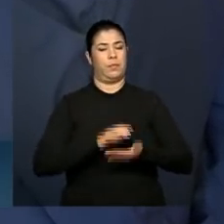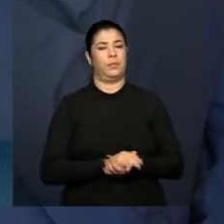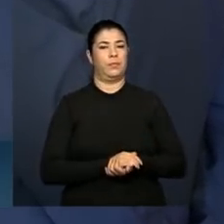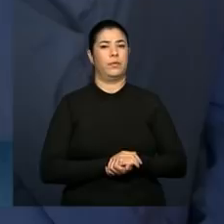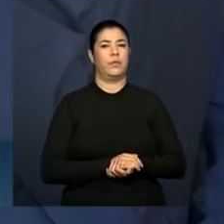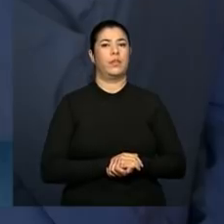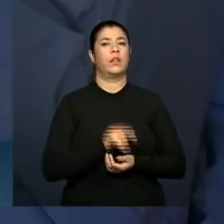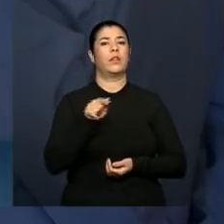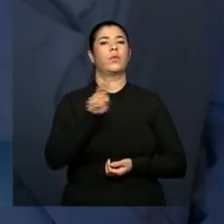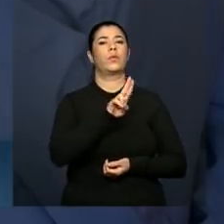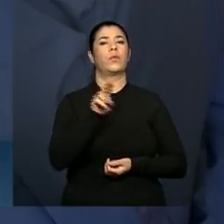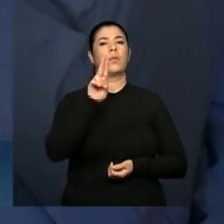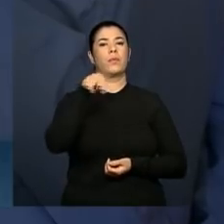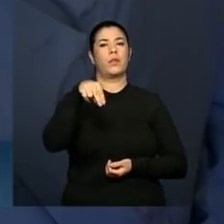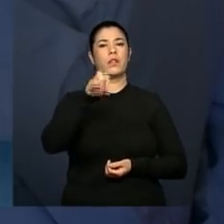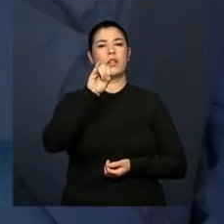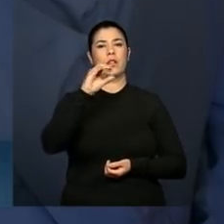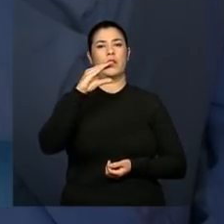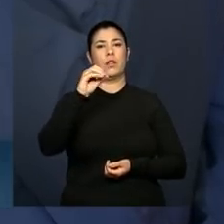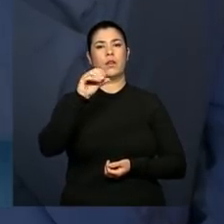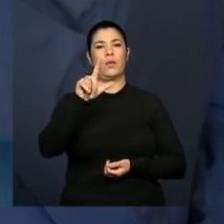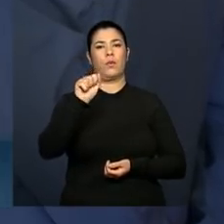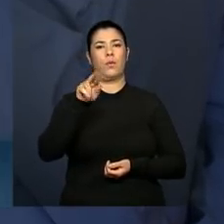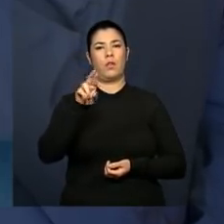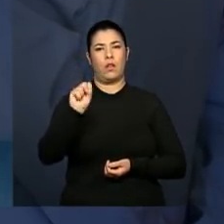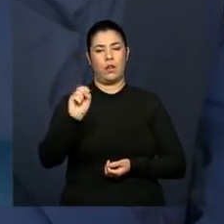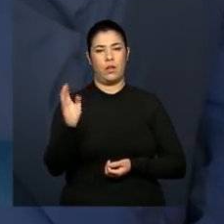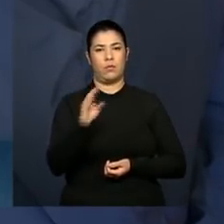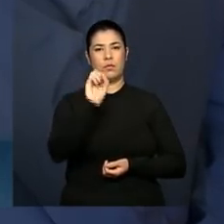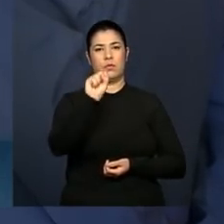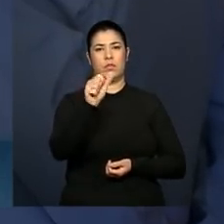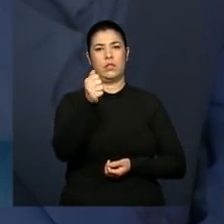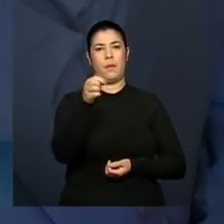presidenta é Nicolaus Samados.